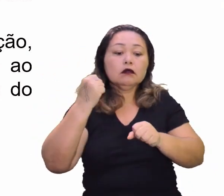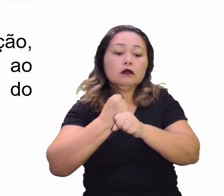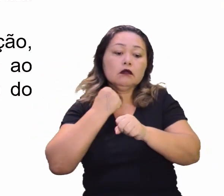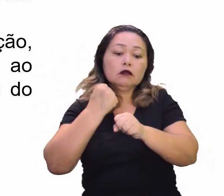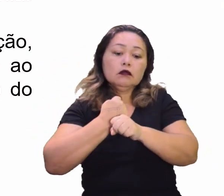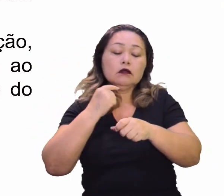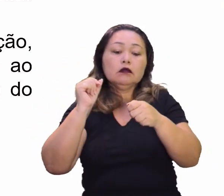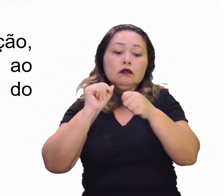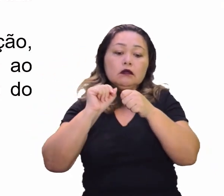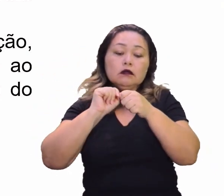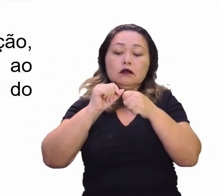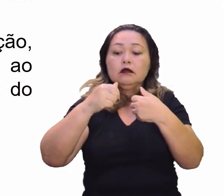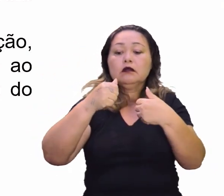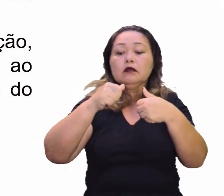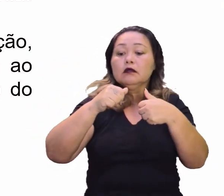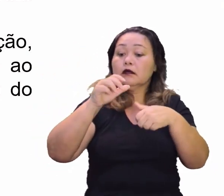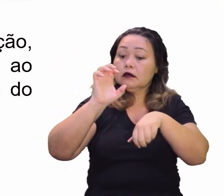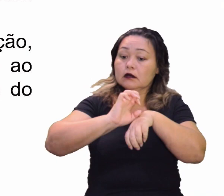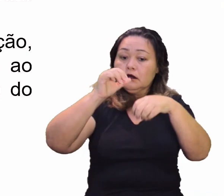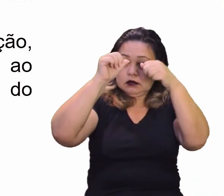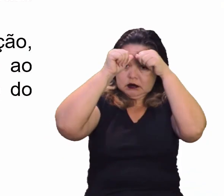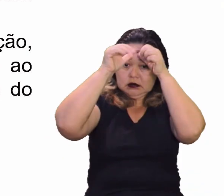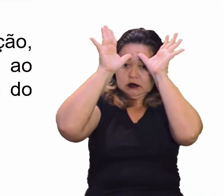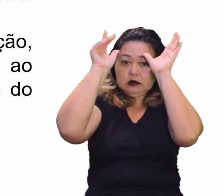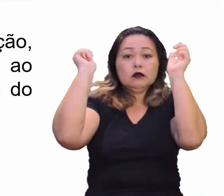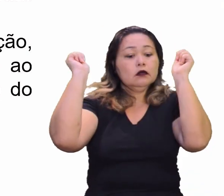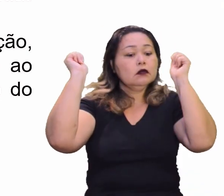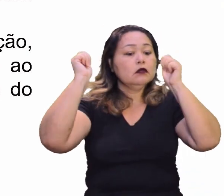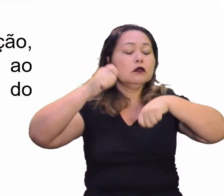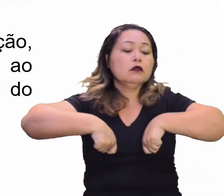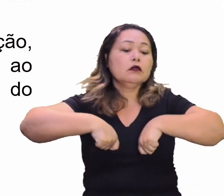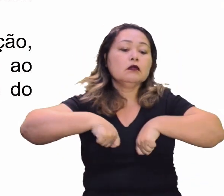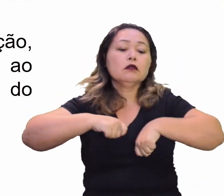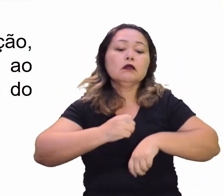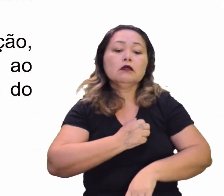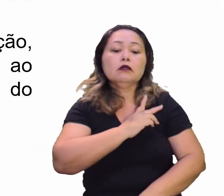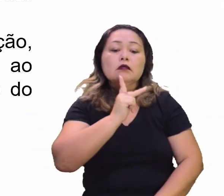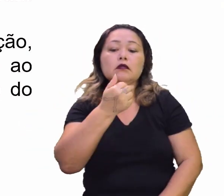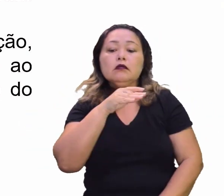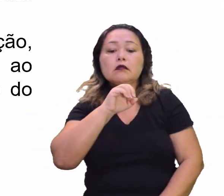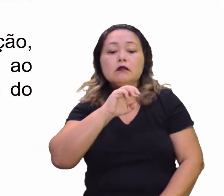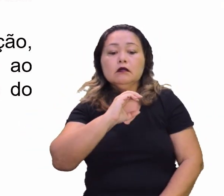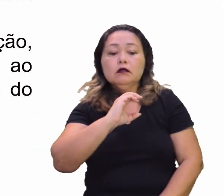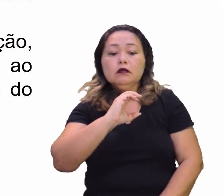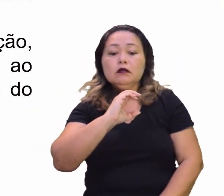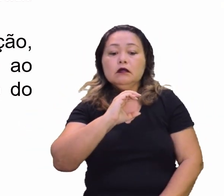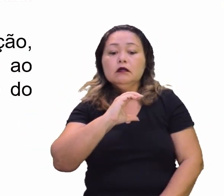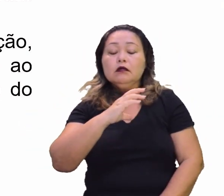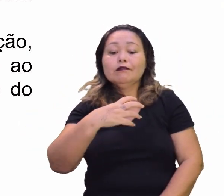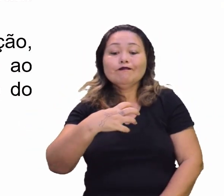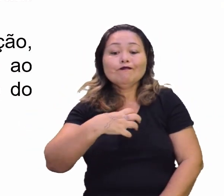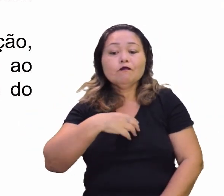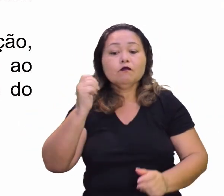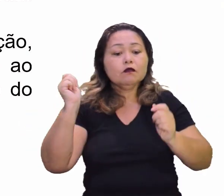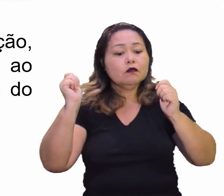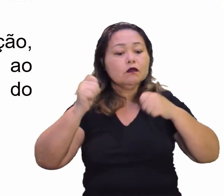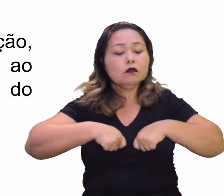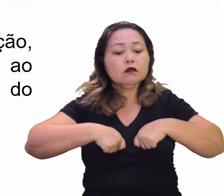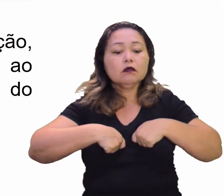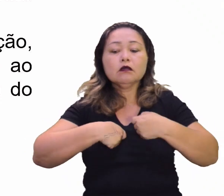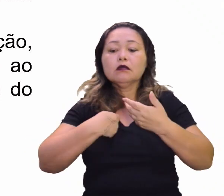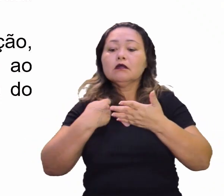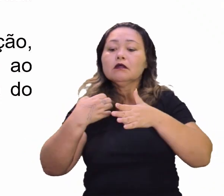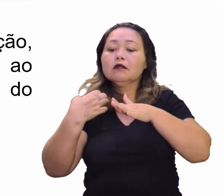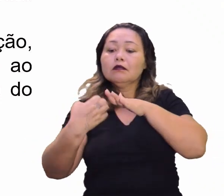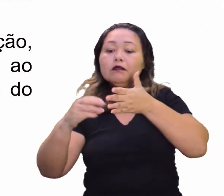da construção, realizados no estado do Acre, possibilitaram a Coronel Church sentir a real condição